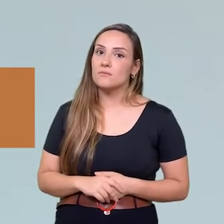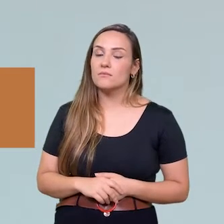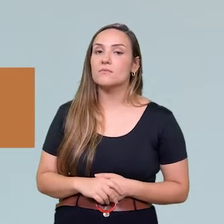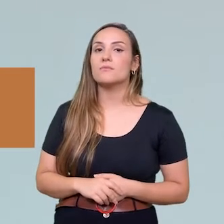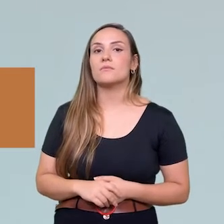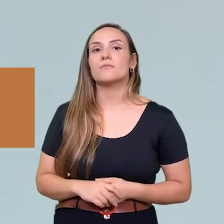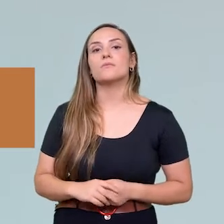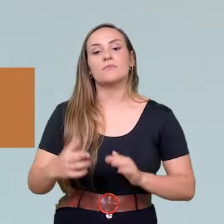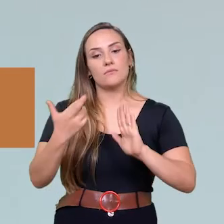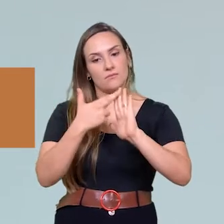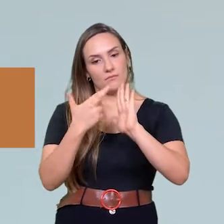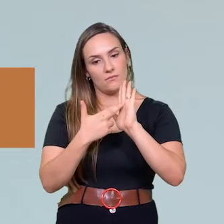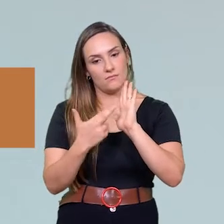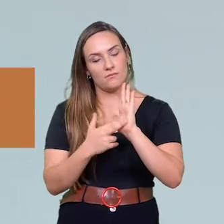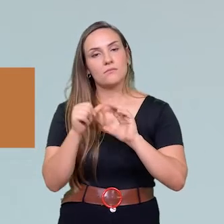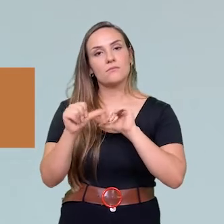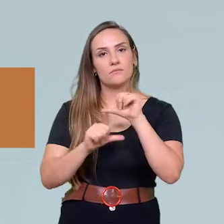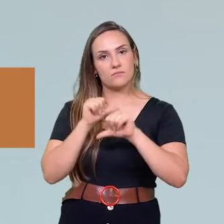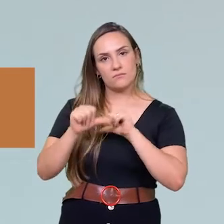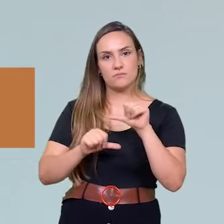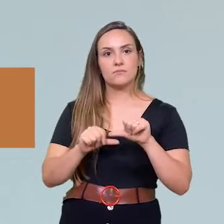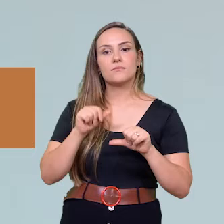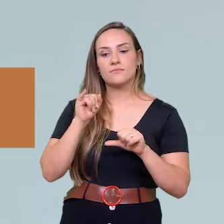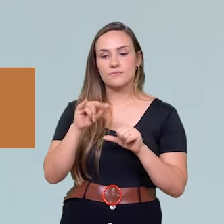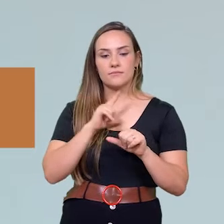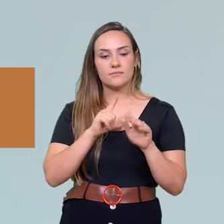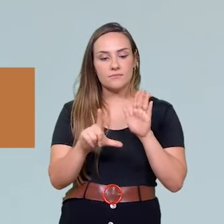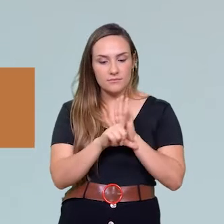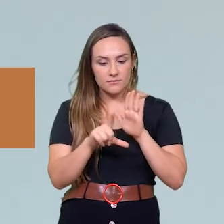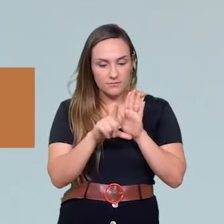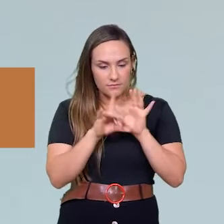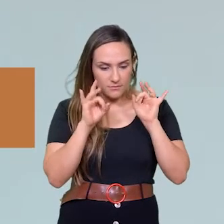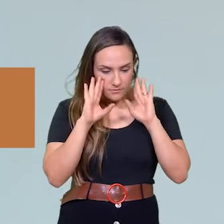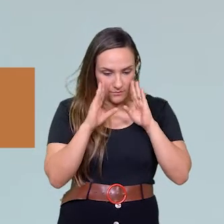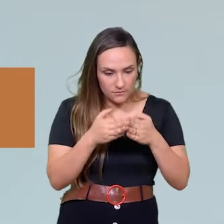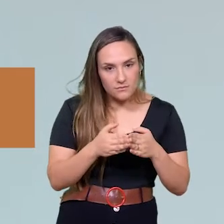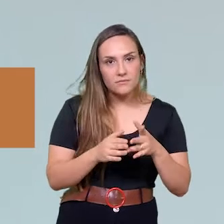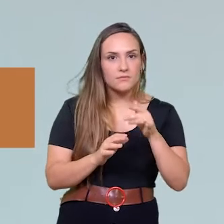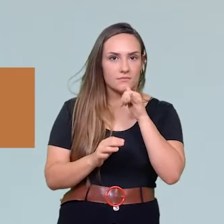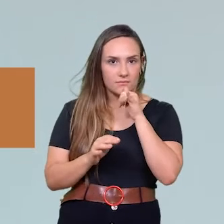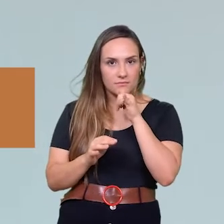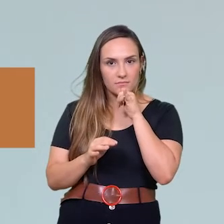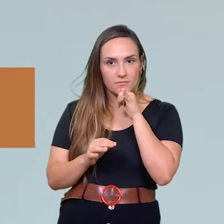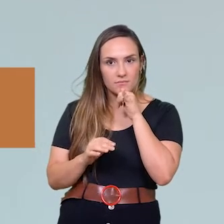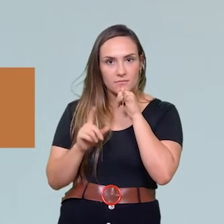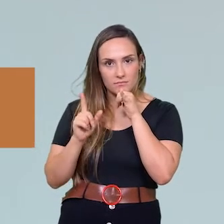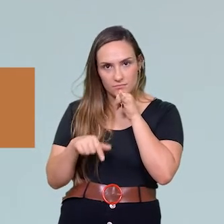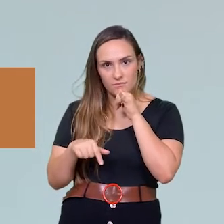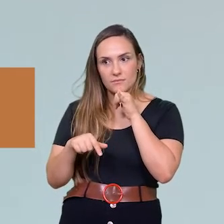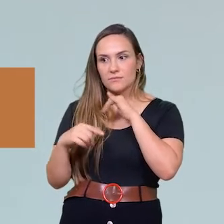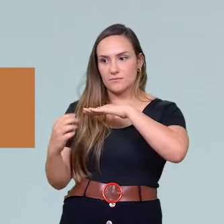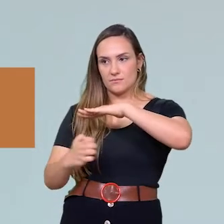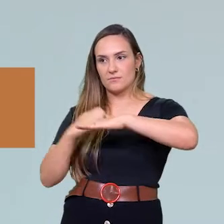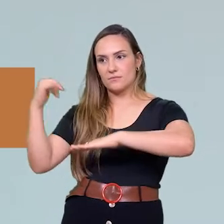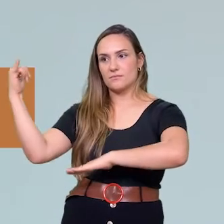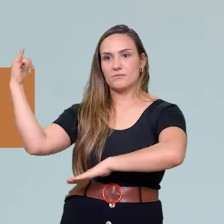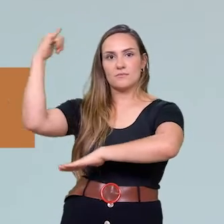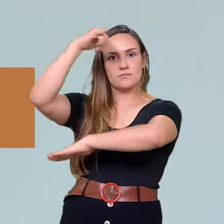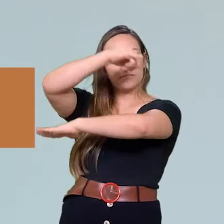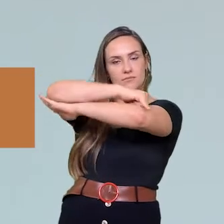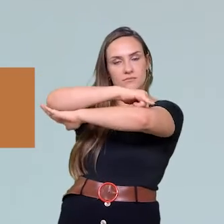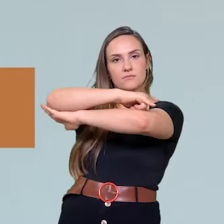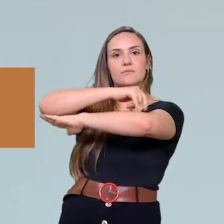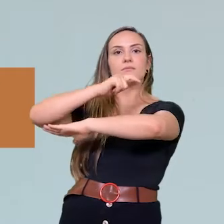As regras mudam quando alguma atividade tem uma legislação específica, que é o caso das